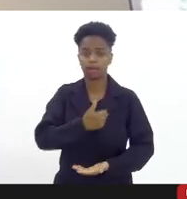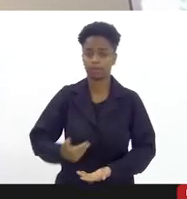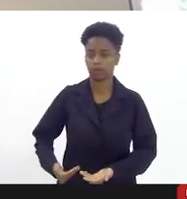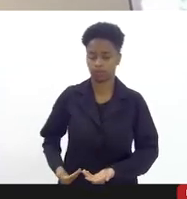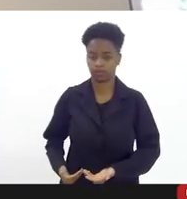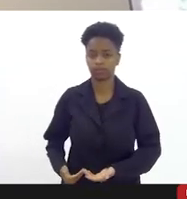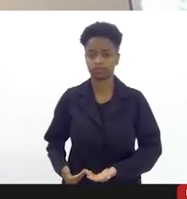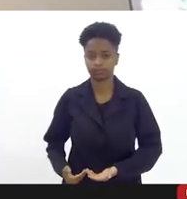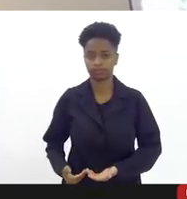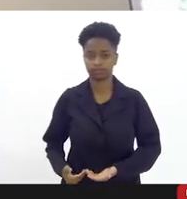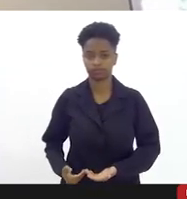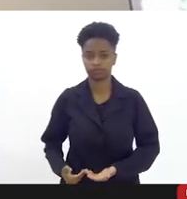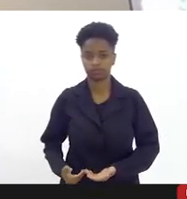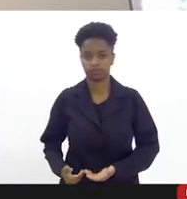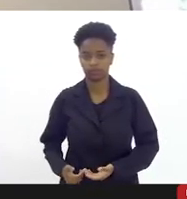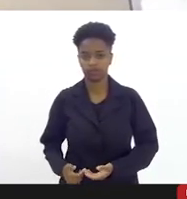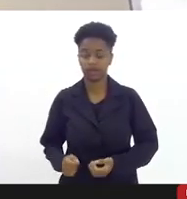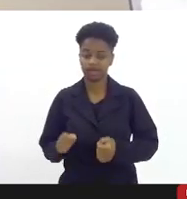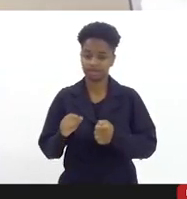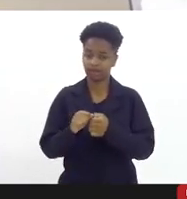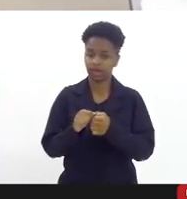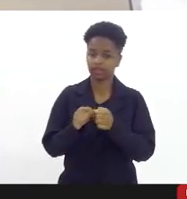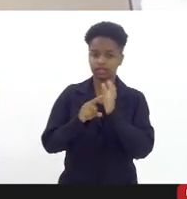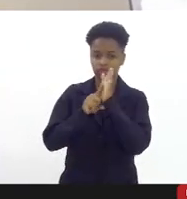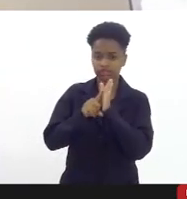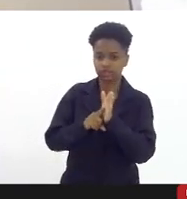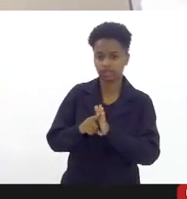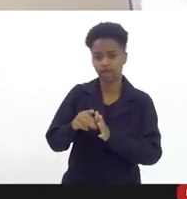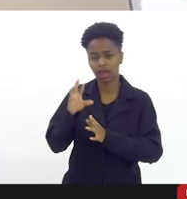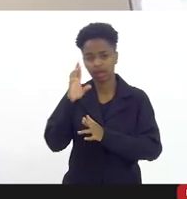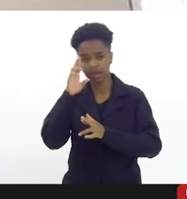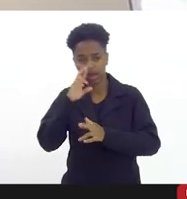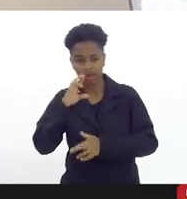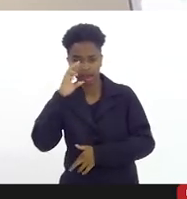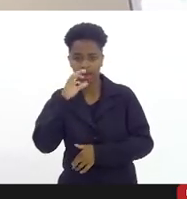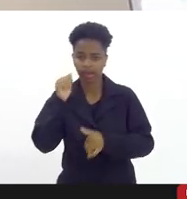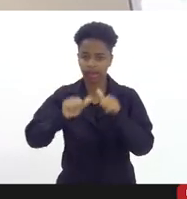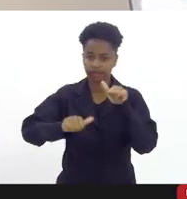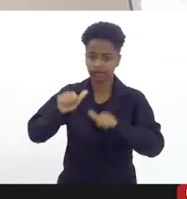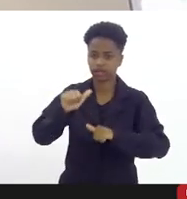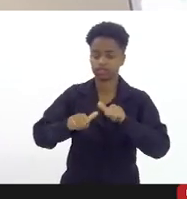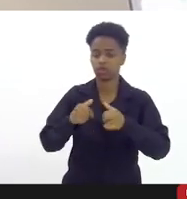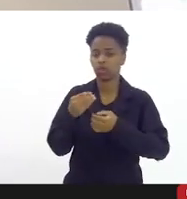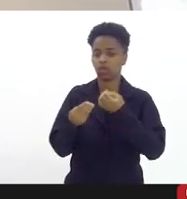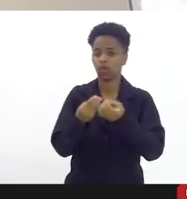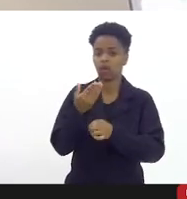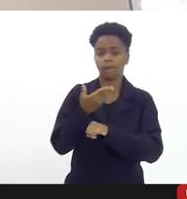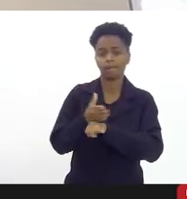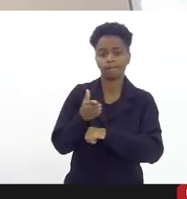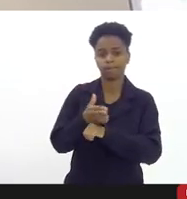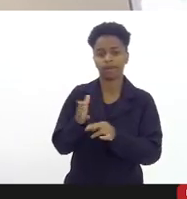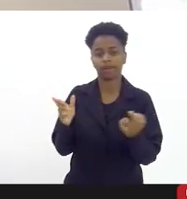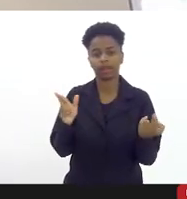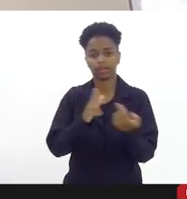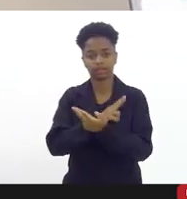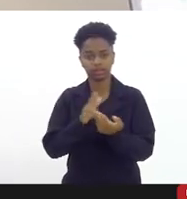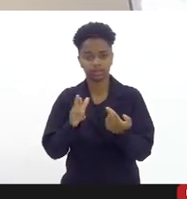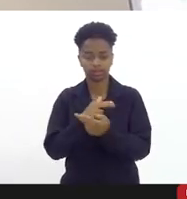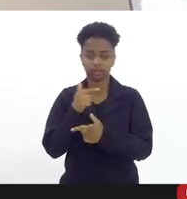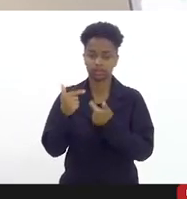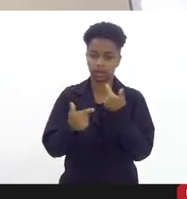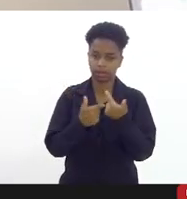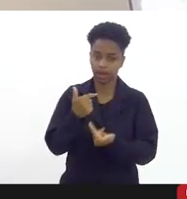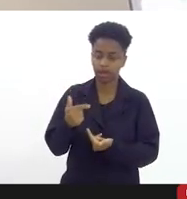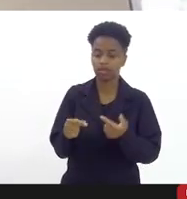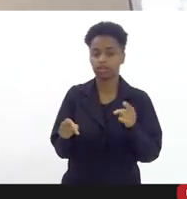né que fazem as verificações e avaliações das práticas das relações trabalhistas e